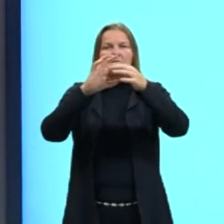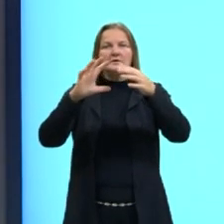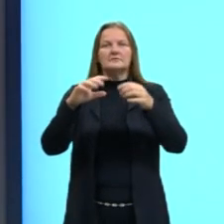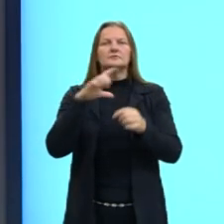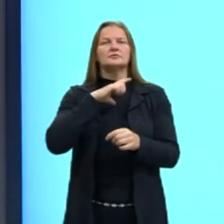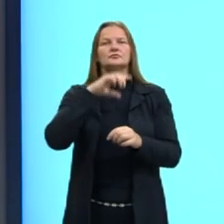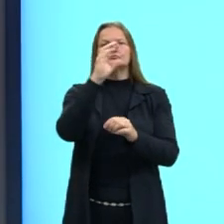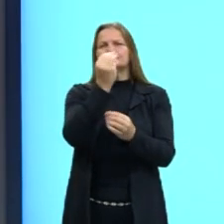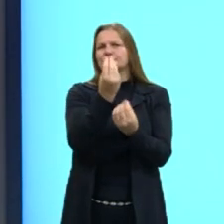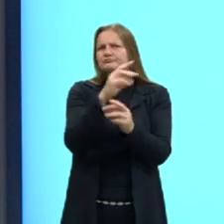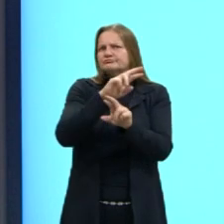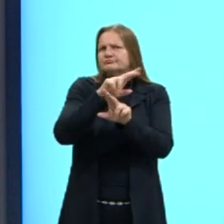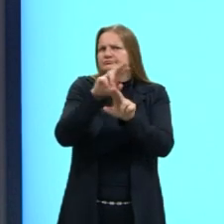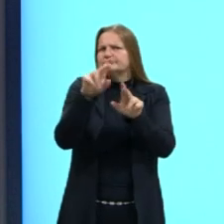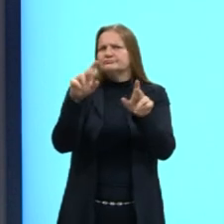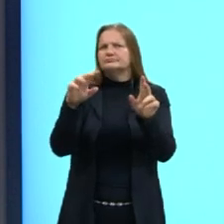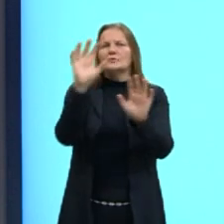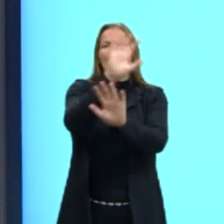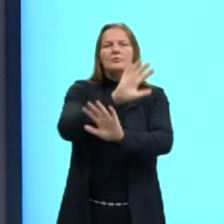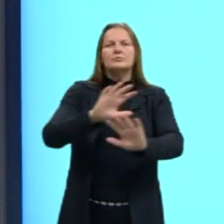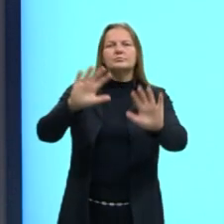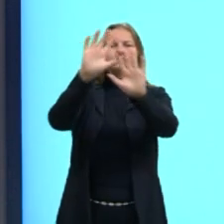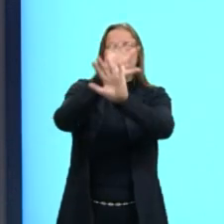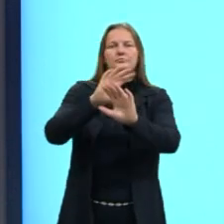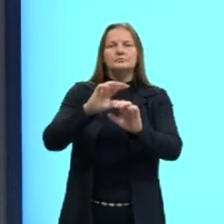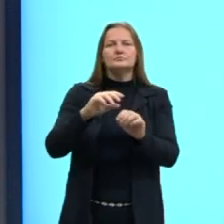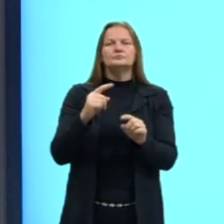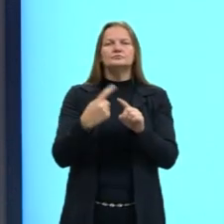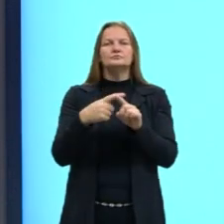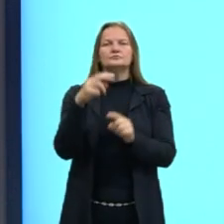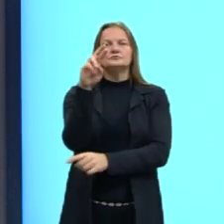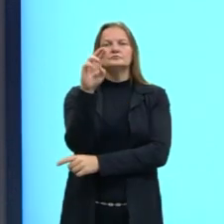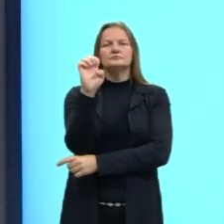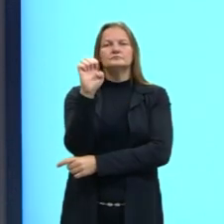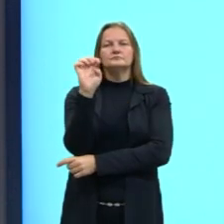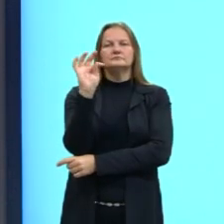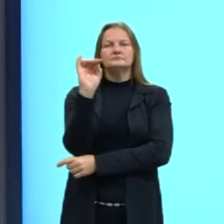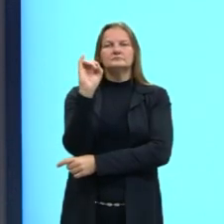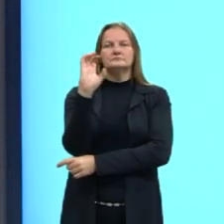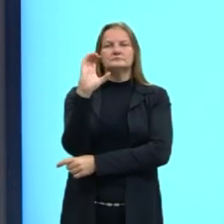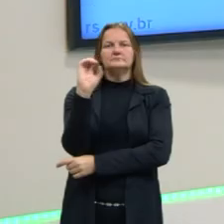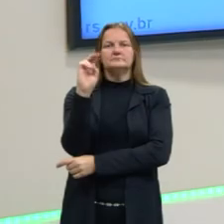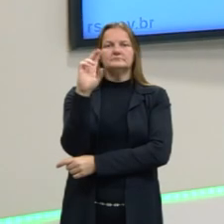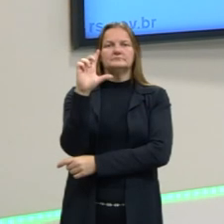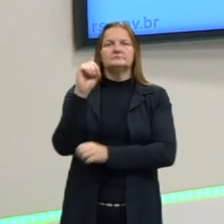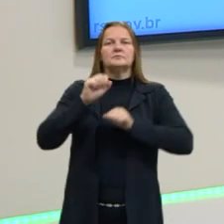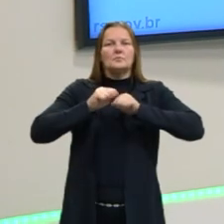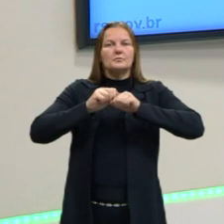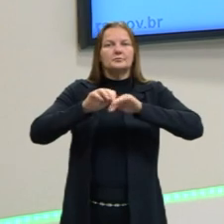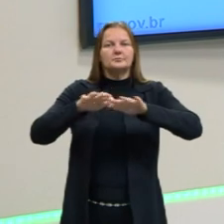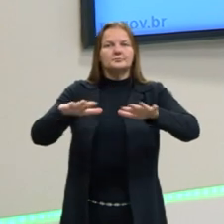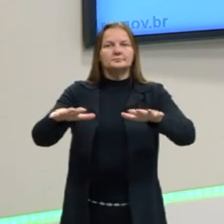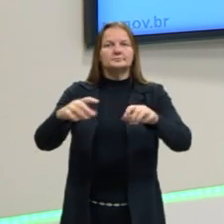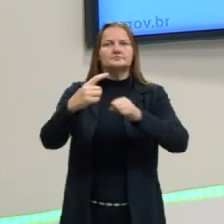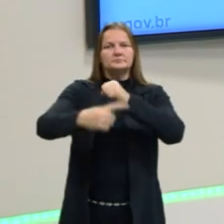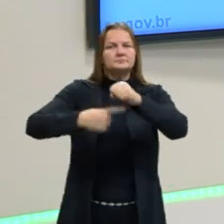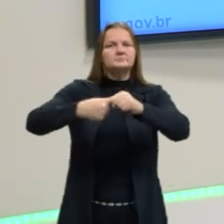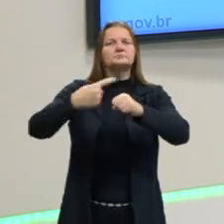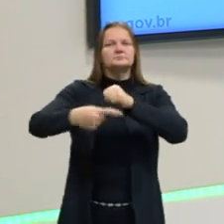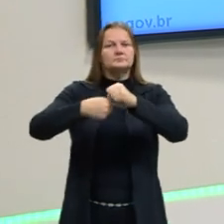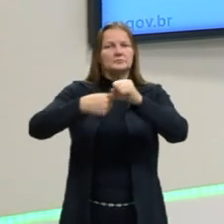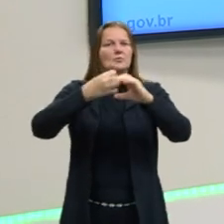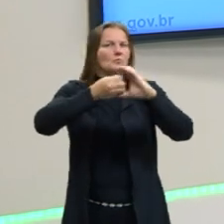nuvem tá nessa nuvem que também forma esse retículo né que é tipo uma rede do dos átomos formando aí